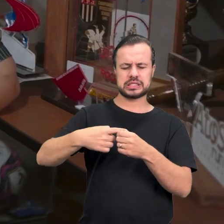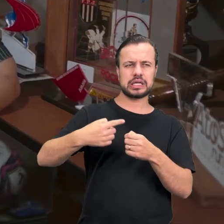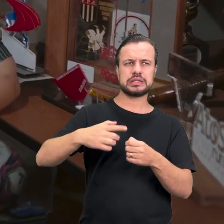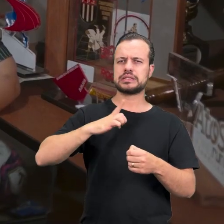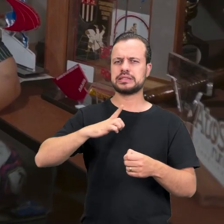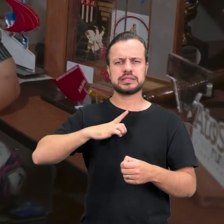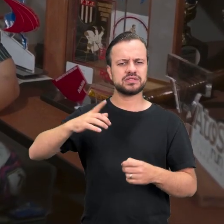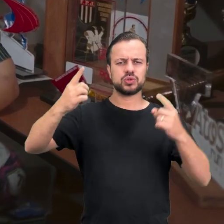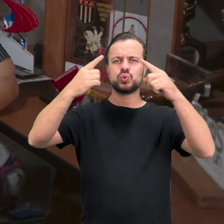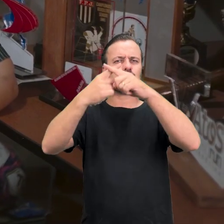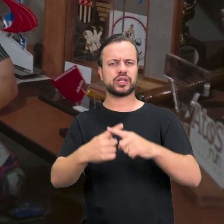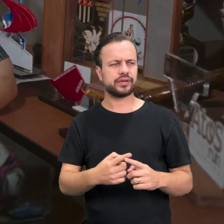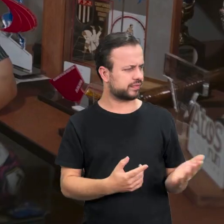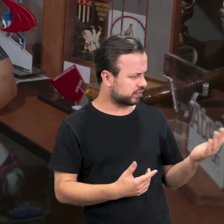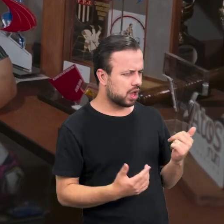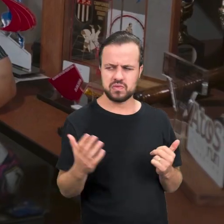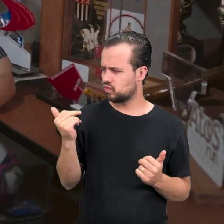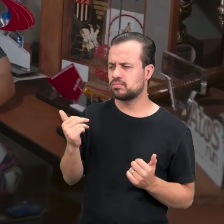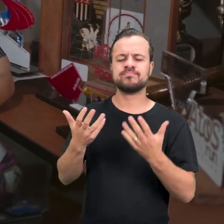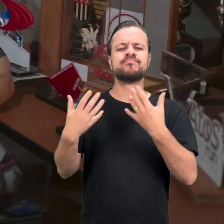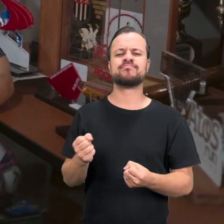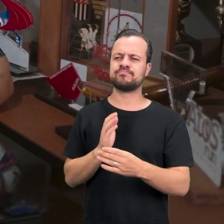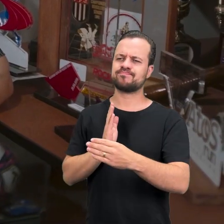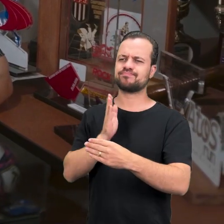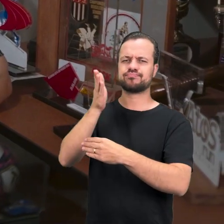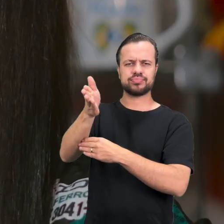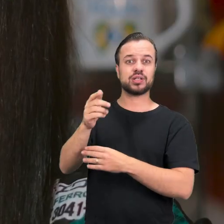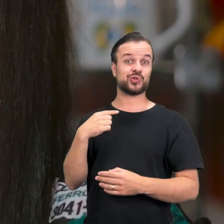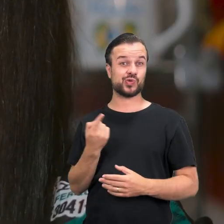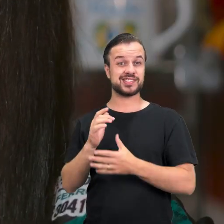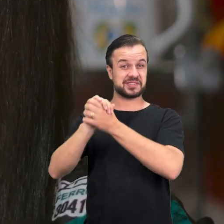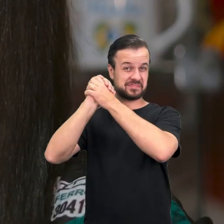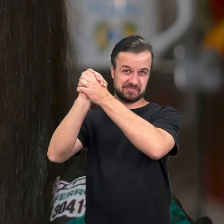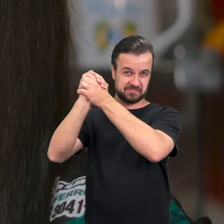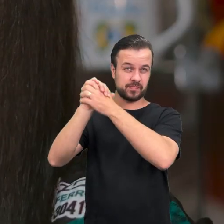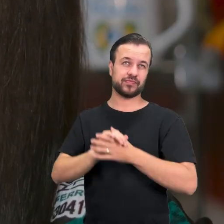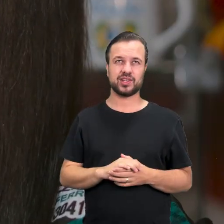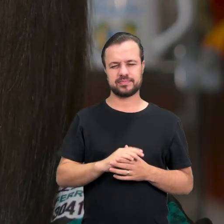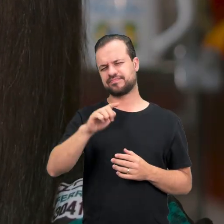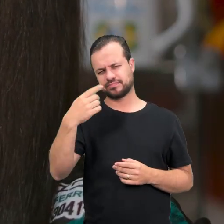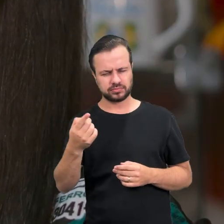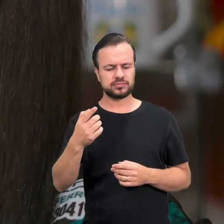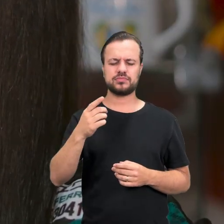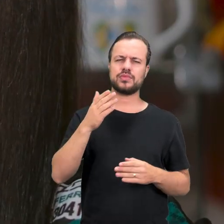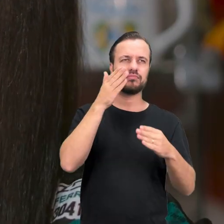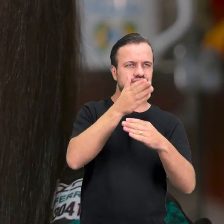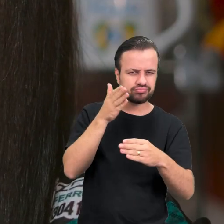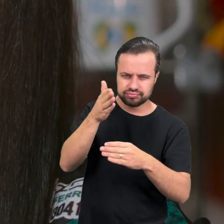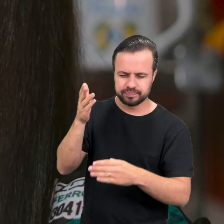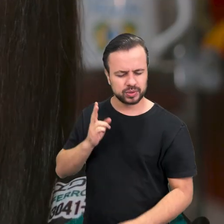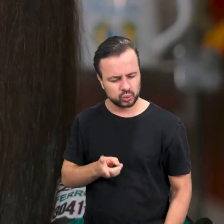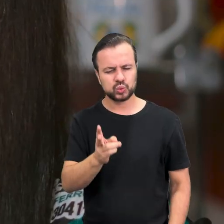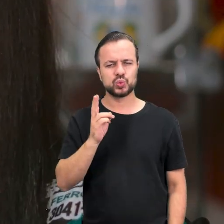teve um torneio, aí vamos, aí a gente acabou indo, né, fomos campeãs. Aí depois teve outros torneios, a gente foi também,